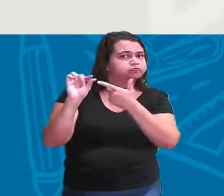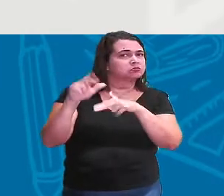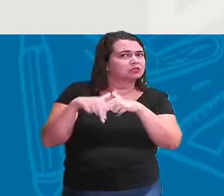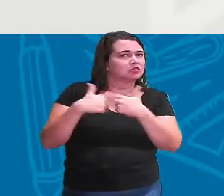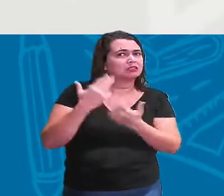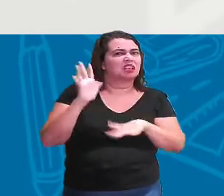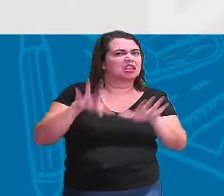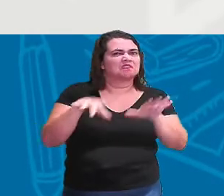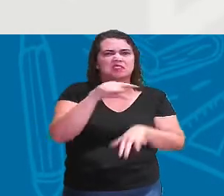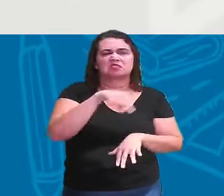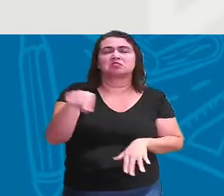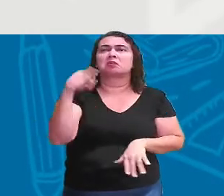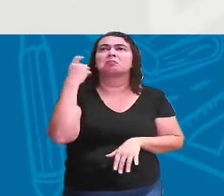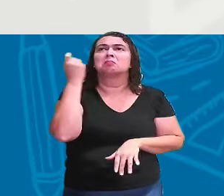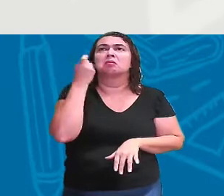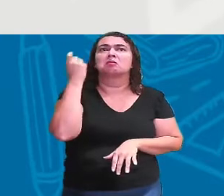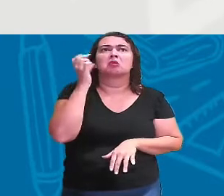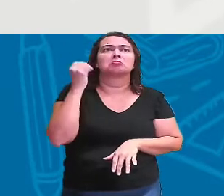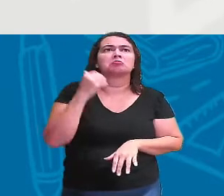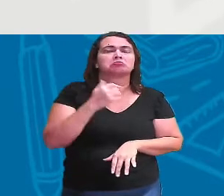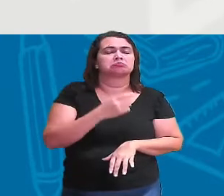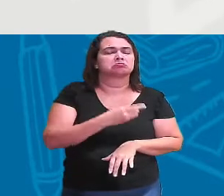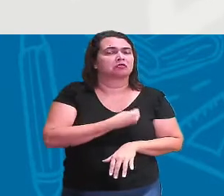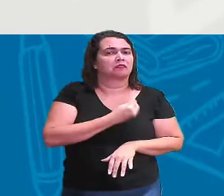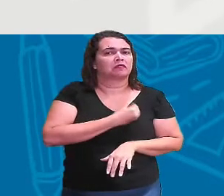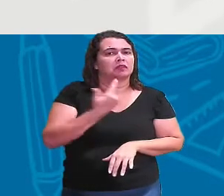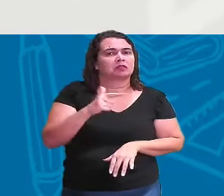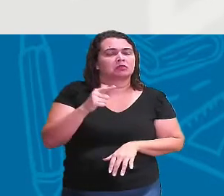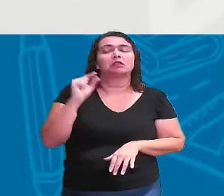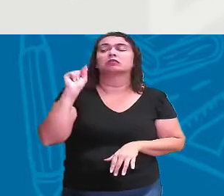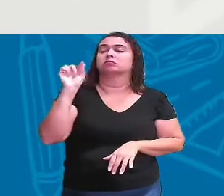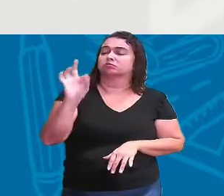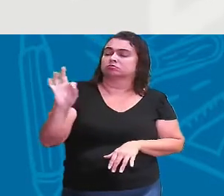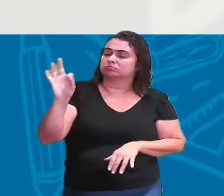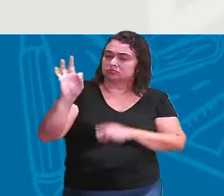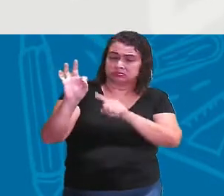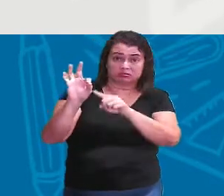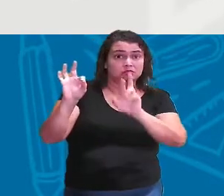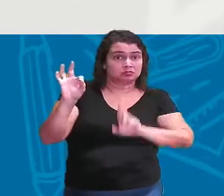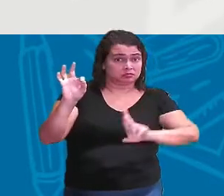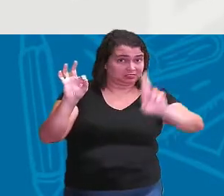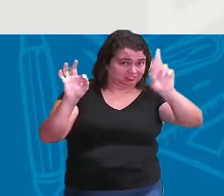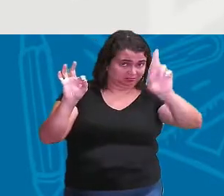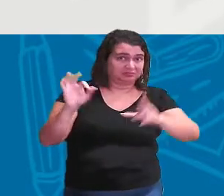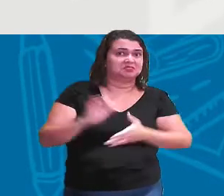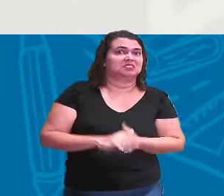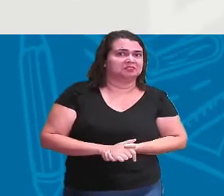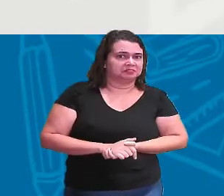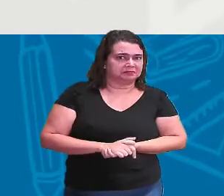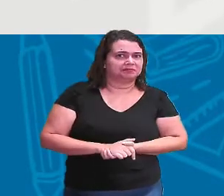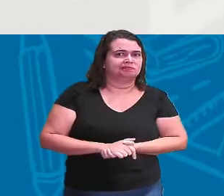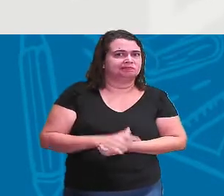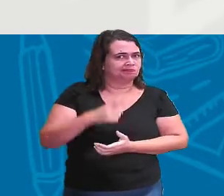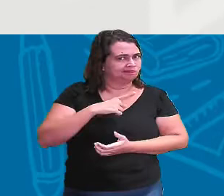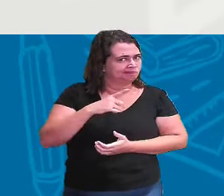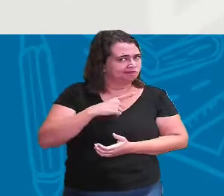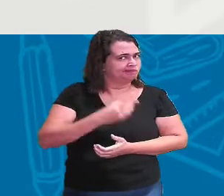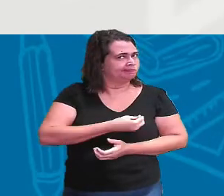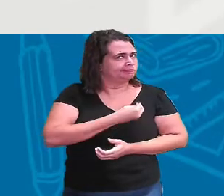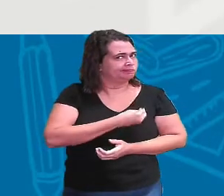tanto no nosso dia a dia, faz toda a diferença, impacta muito a qualidade da nossa vida e a